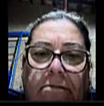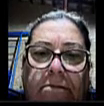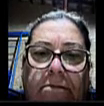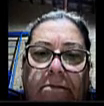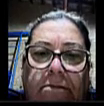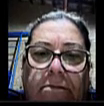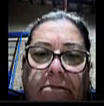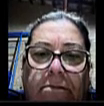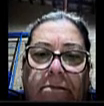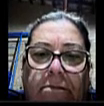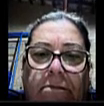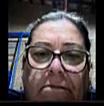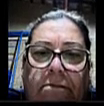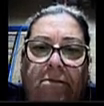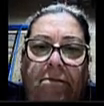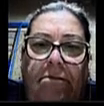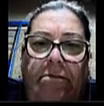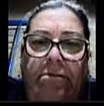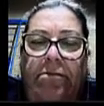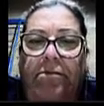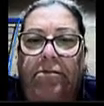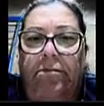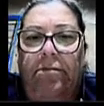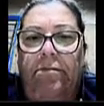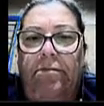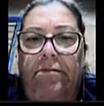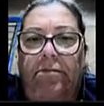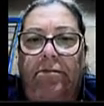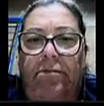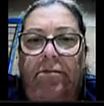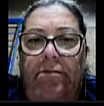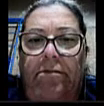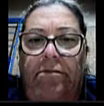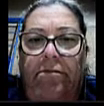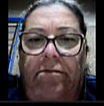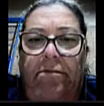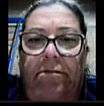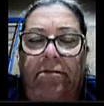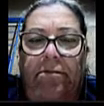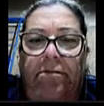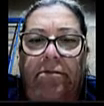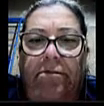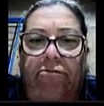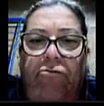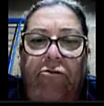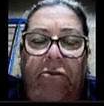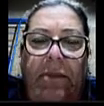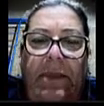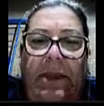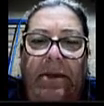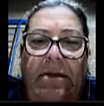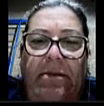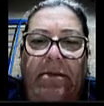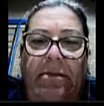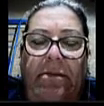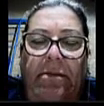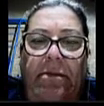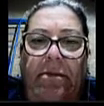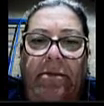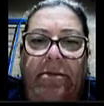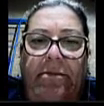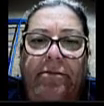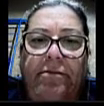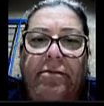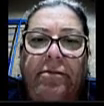e não um transtorno, muitas vezes teve um problema de baixa estimulação, ou mesmo está passando por